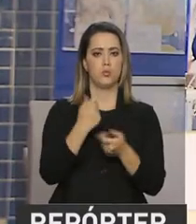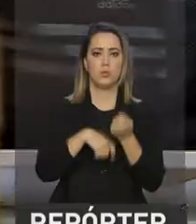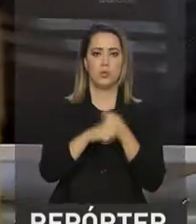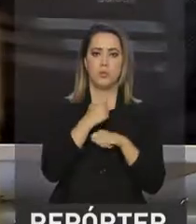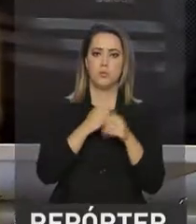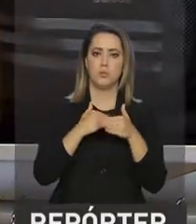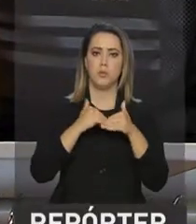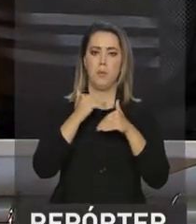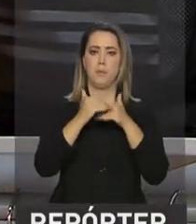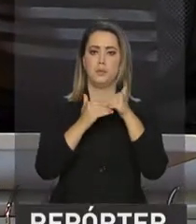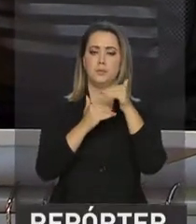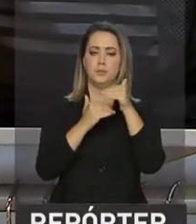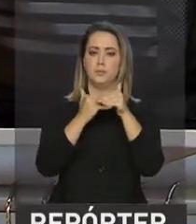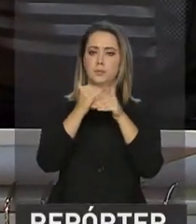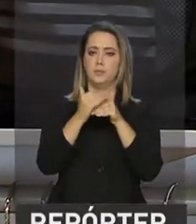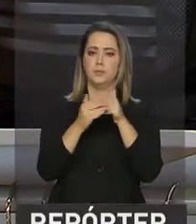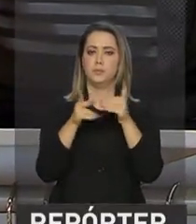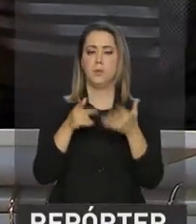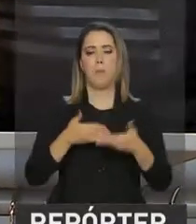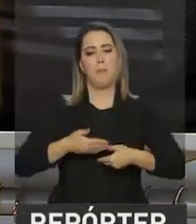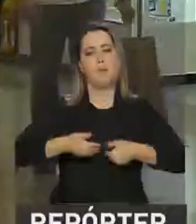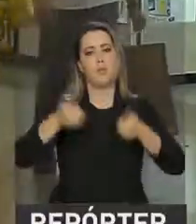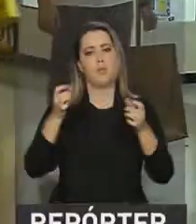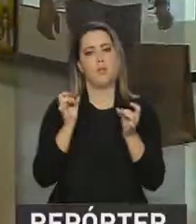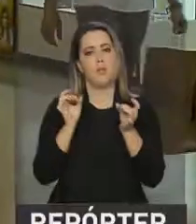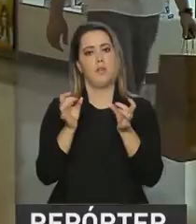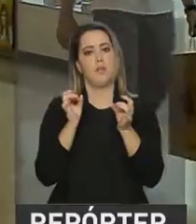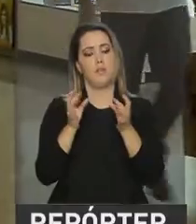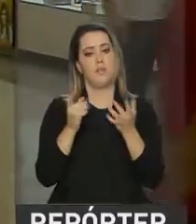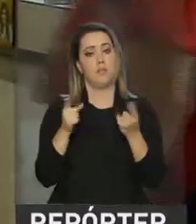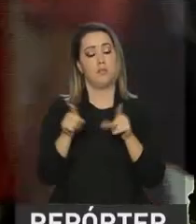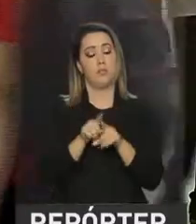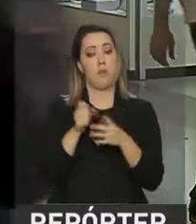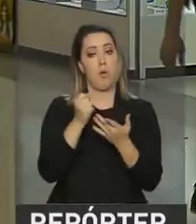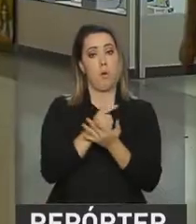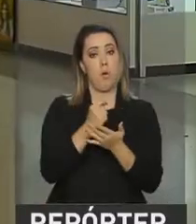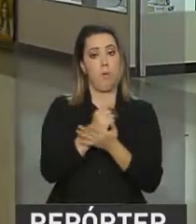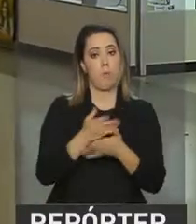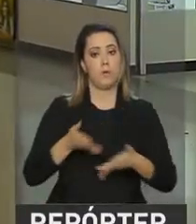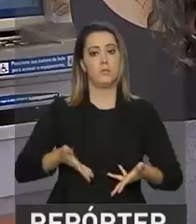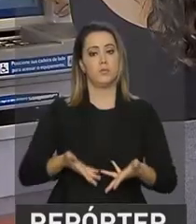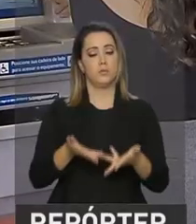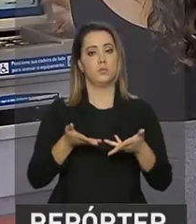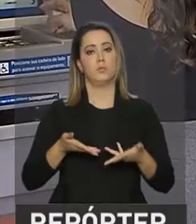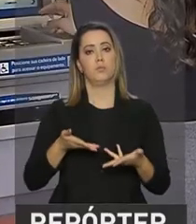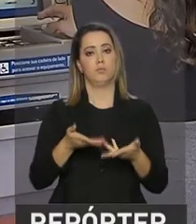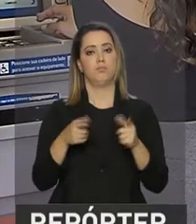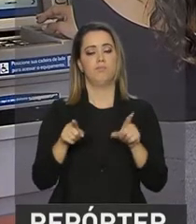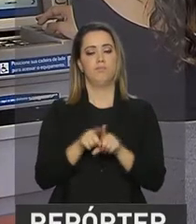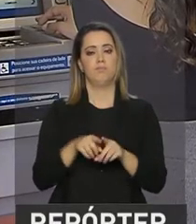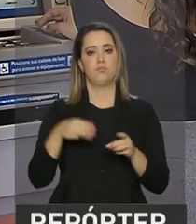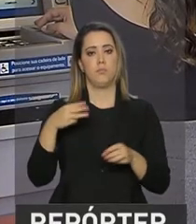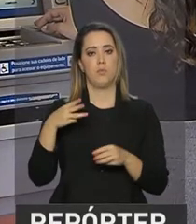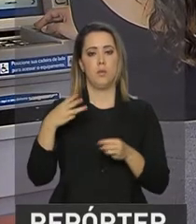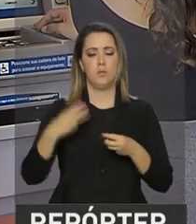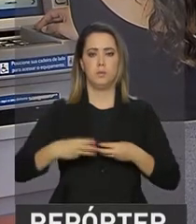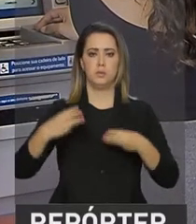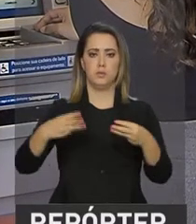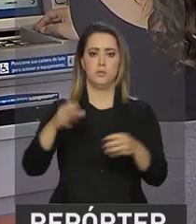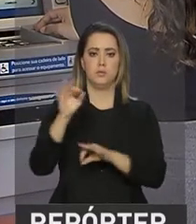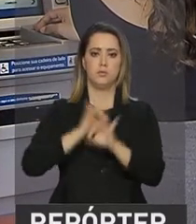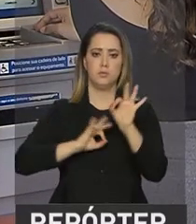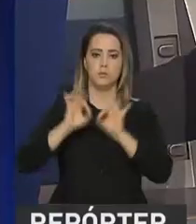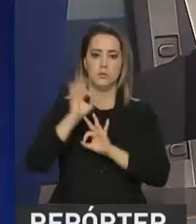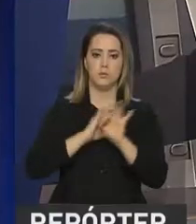o que segundo o governo melhorou o consumo e estimular o mercado de trabalho segundo o ministério do planejamento desenvolvimento